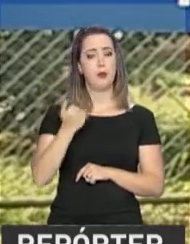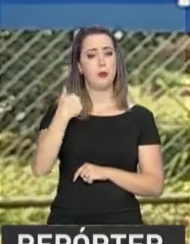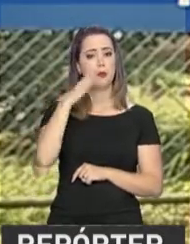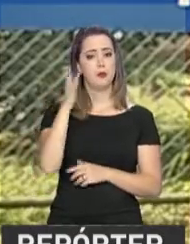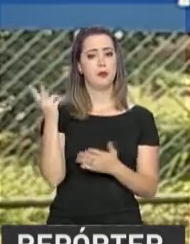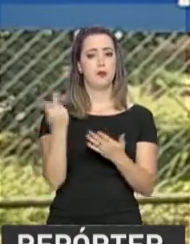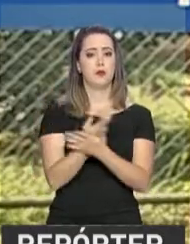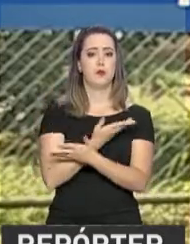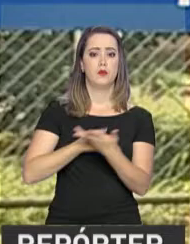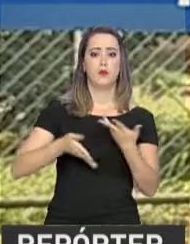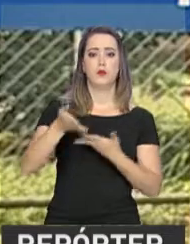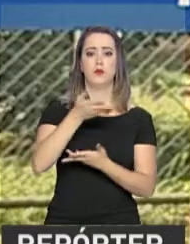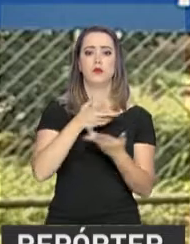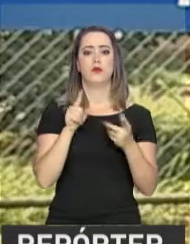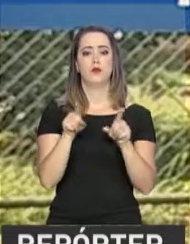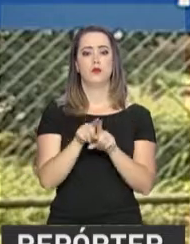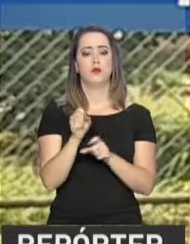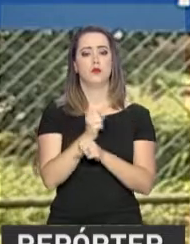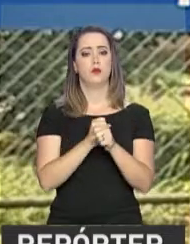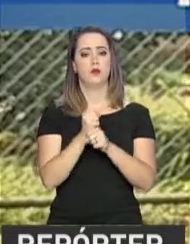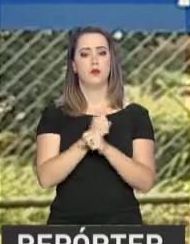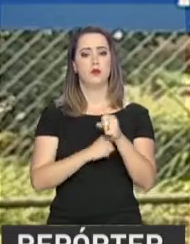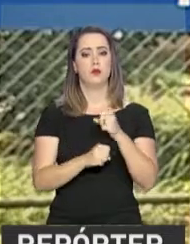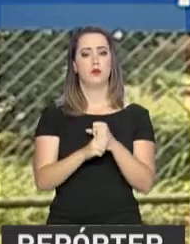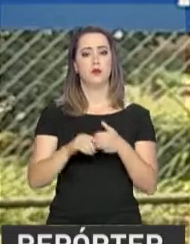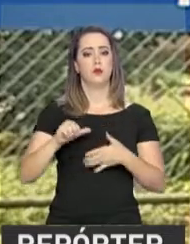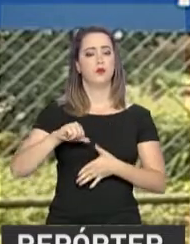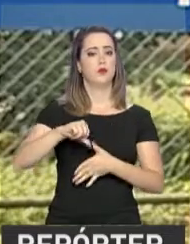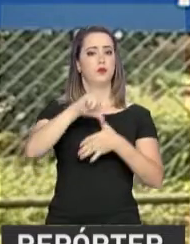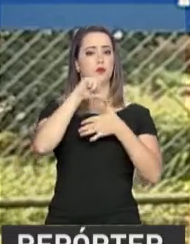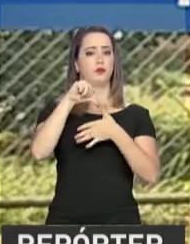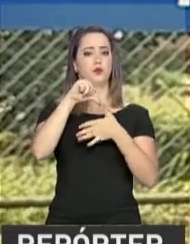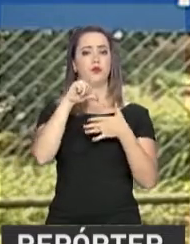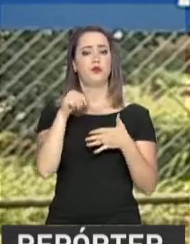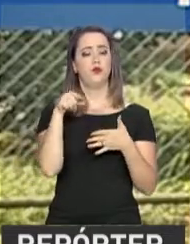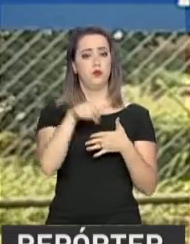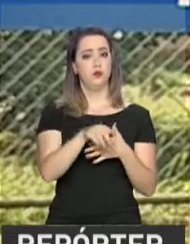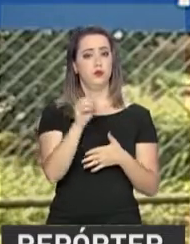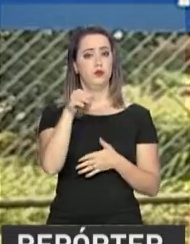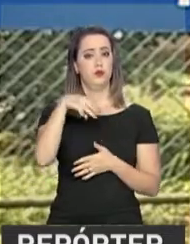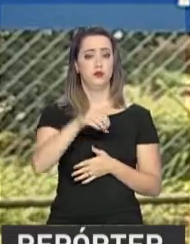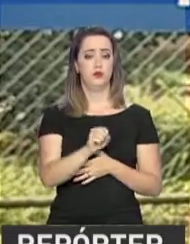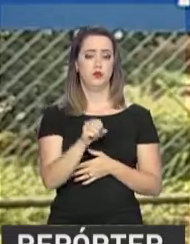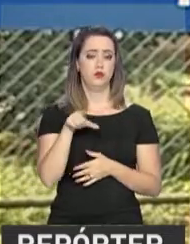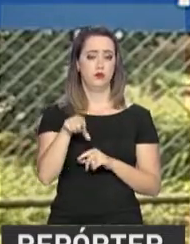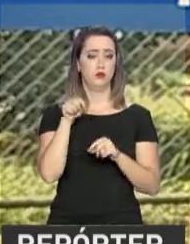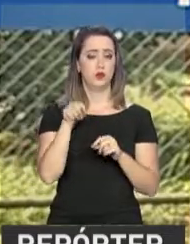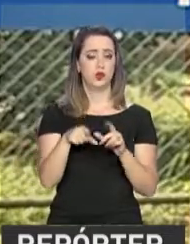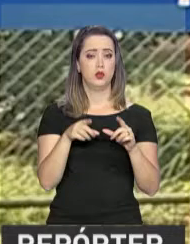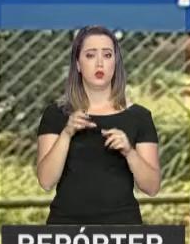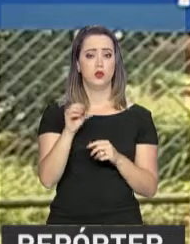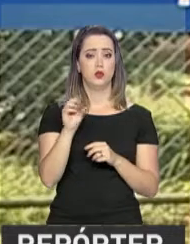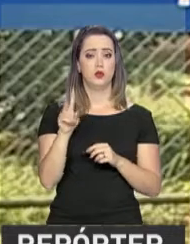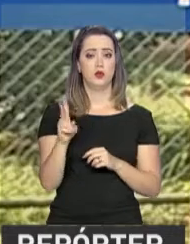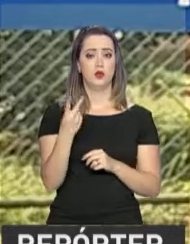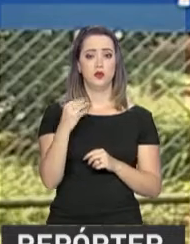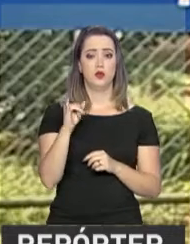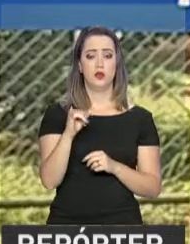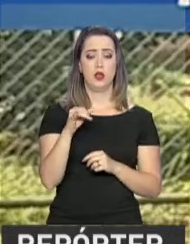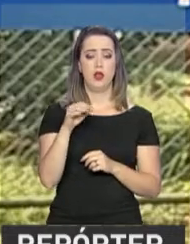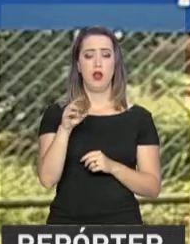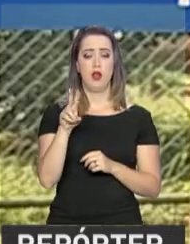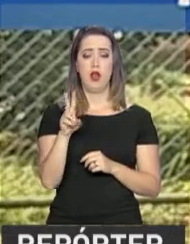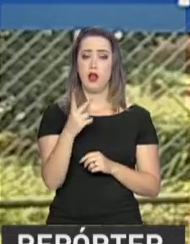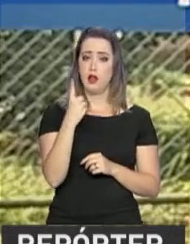circula por que mais circularam no último ano no hemisfério sul segunda a oms que ela ganhe a h1n1